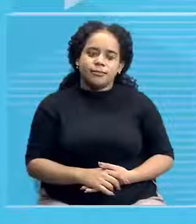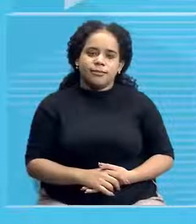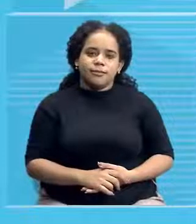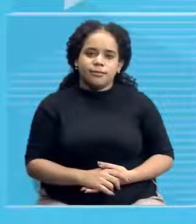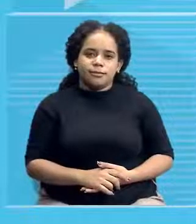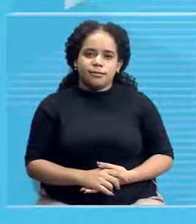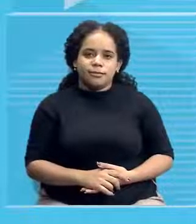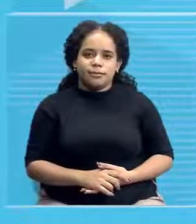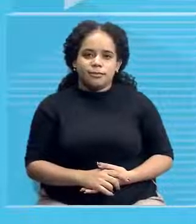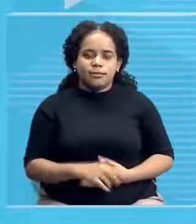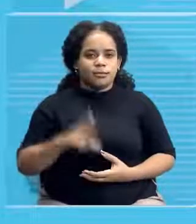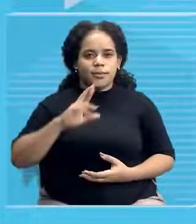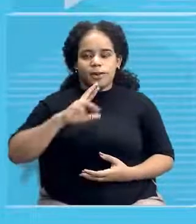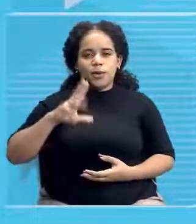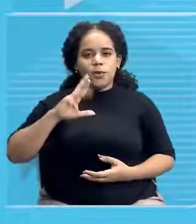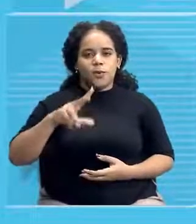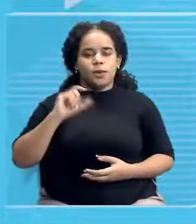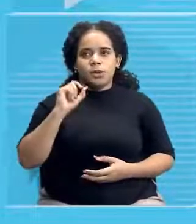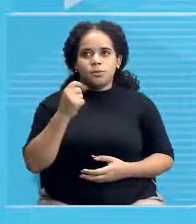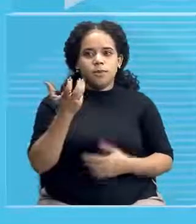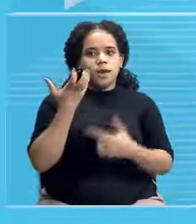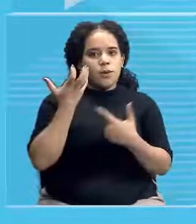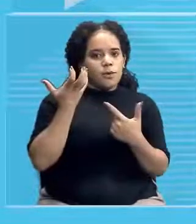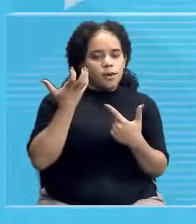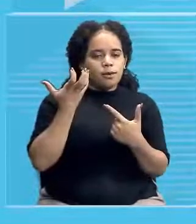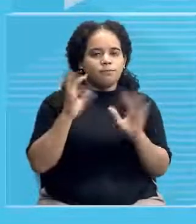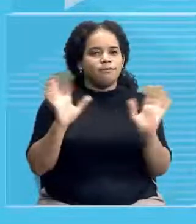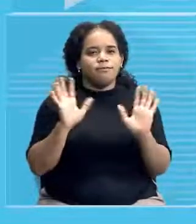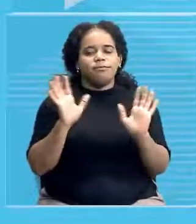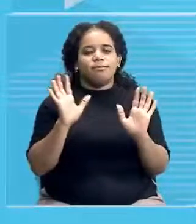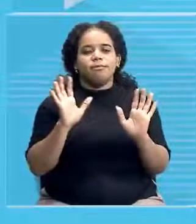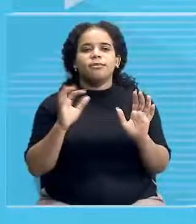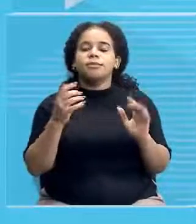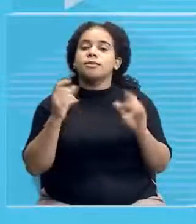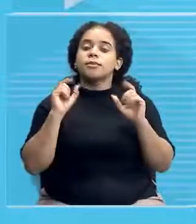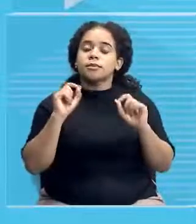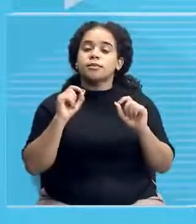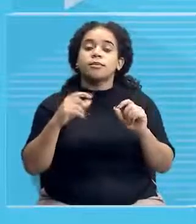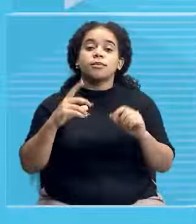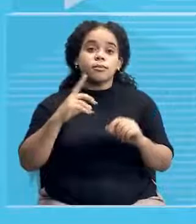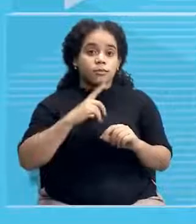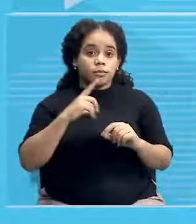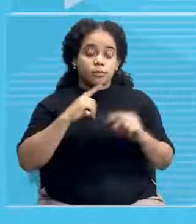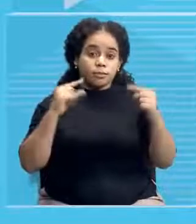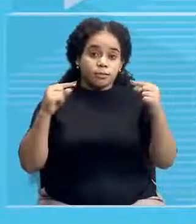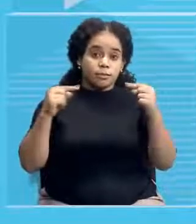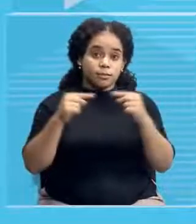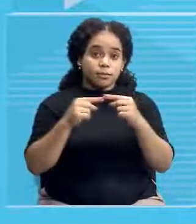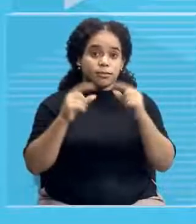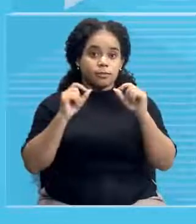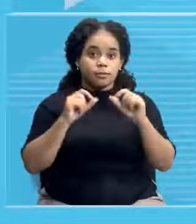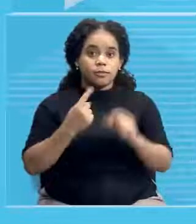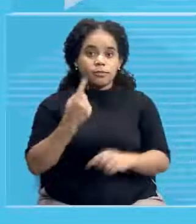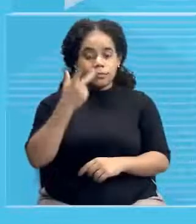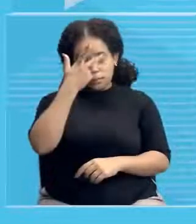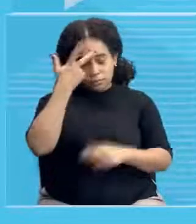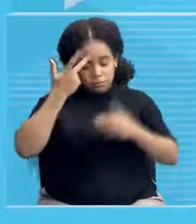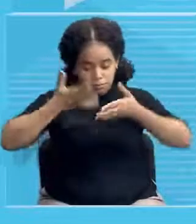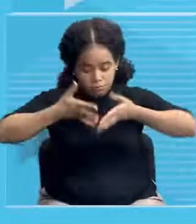Não é questão de eu querer. É questão de eu ter colocado um ser humano no